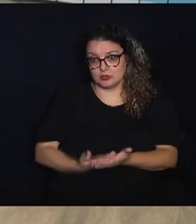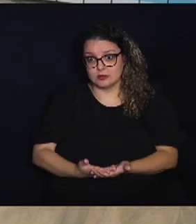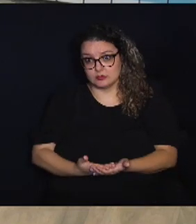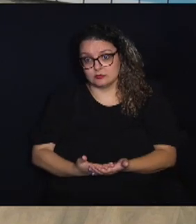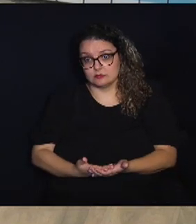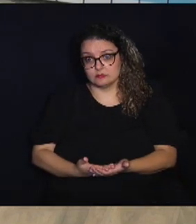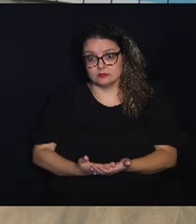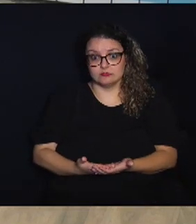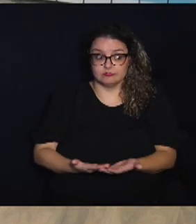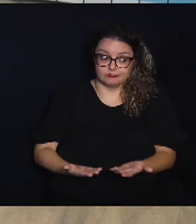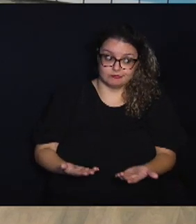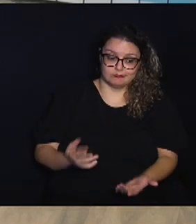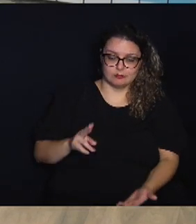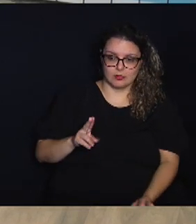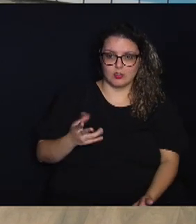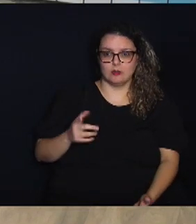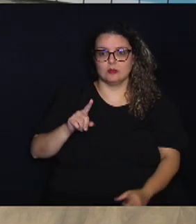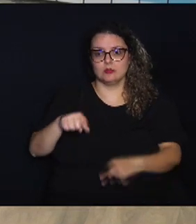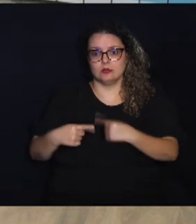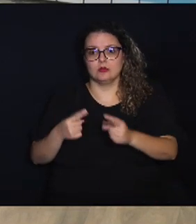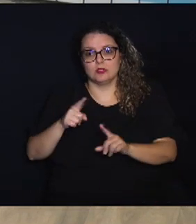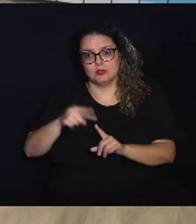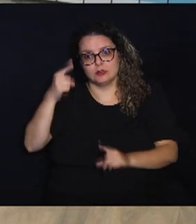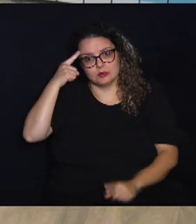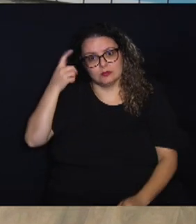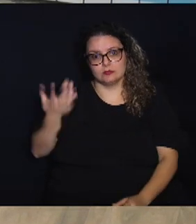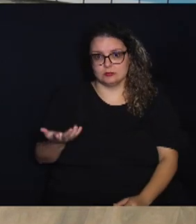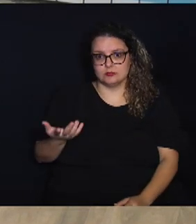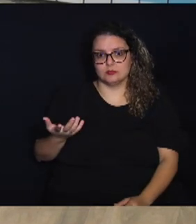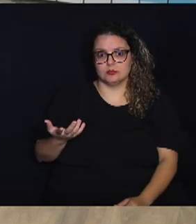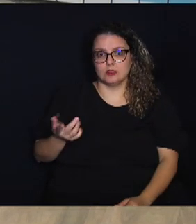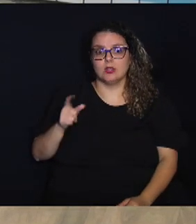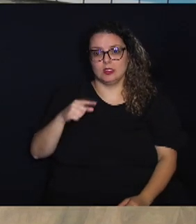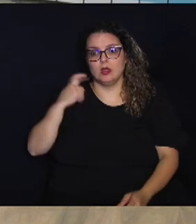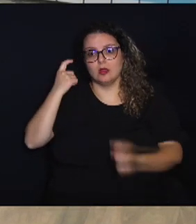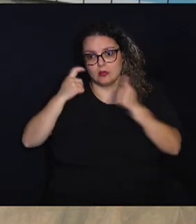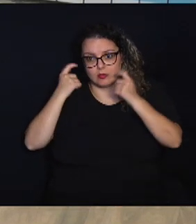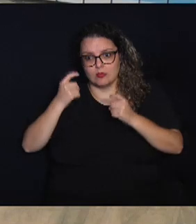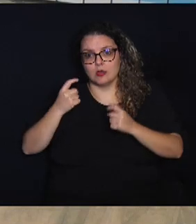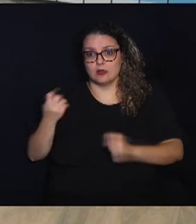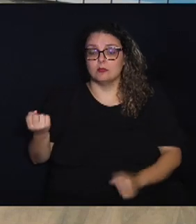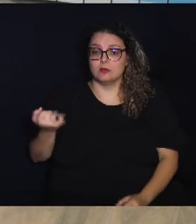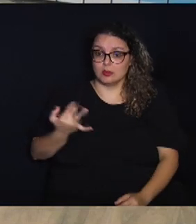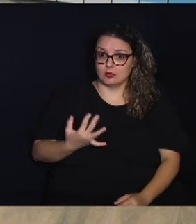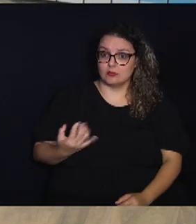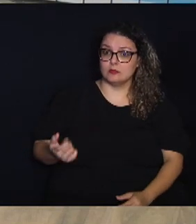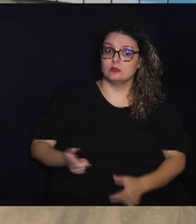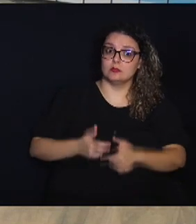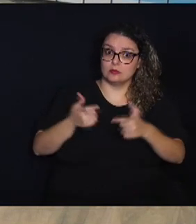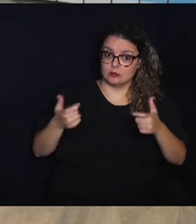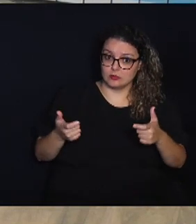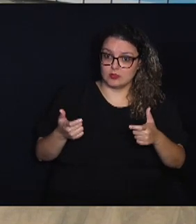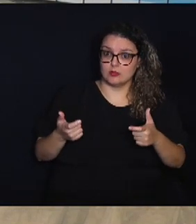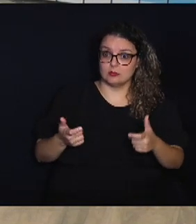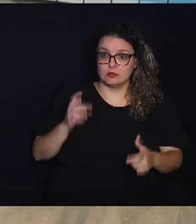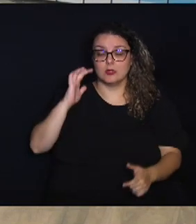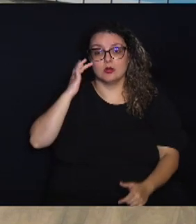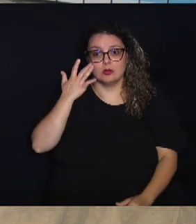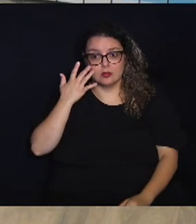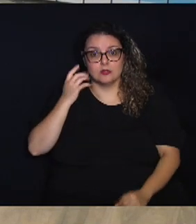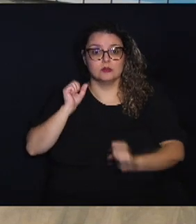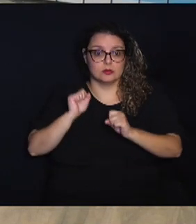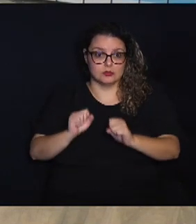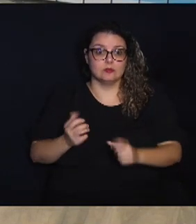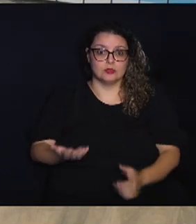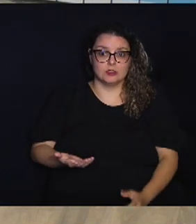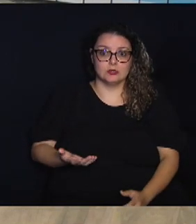Ou tem outro tipo de pensamento. Mas é preocupante, é uma quantidade aí significativa, mas eu acho que poderia, né,